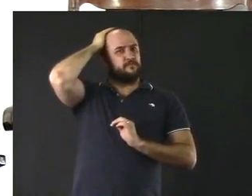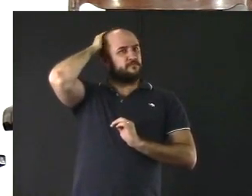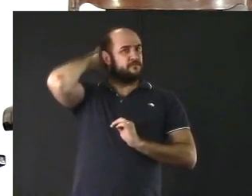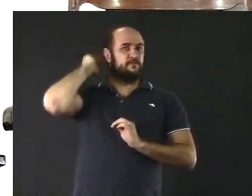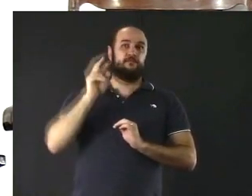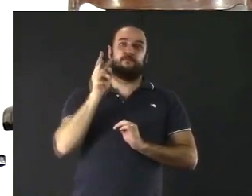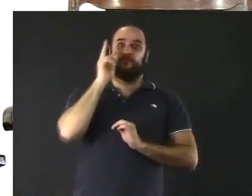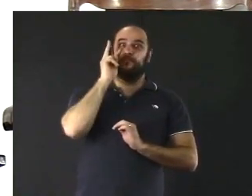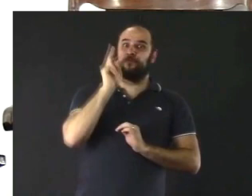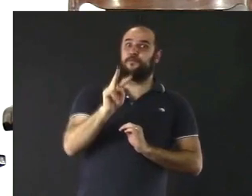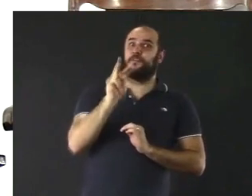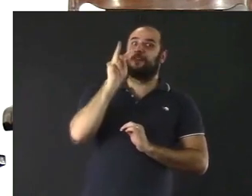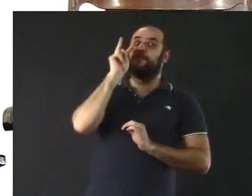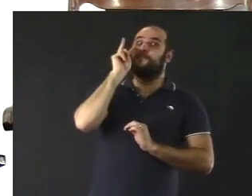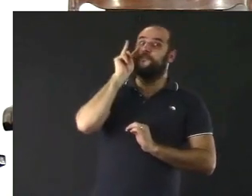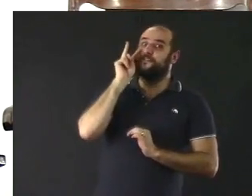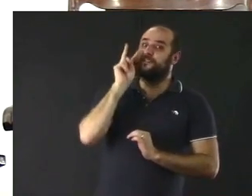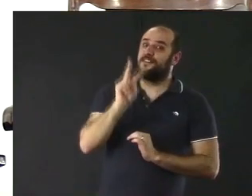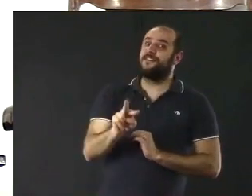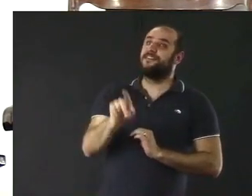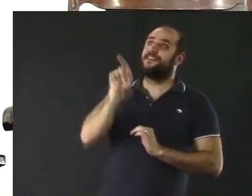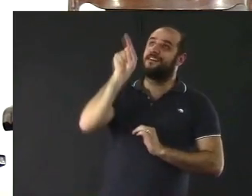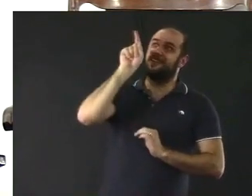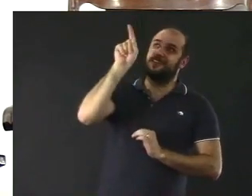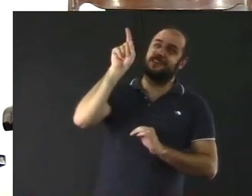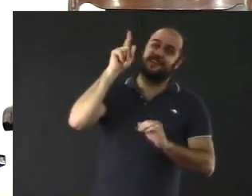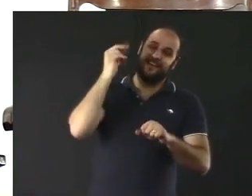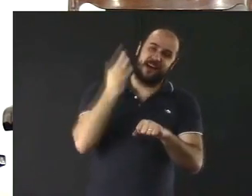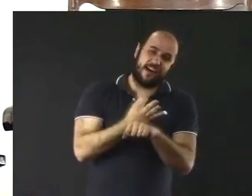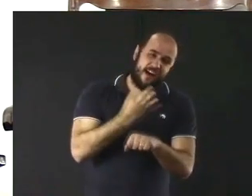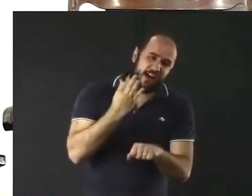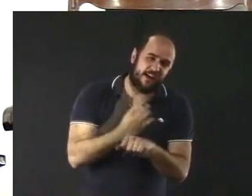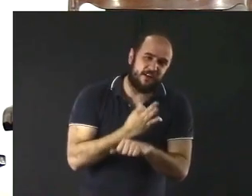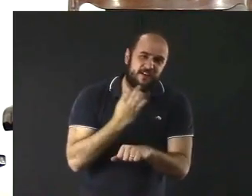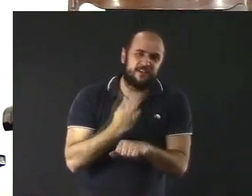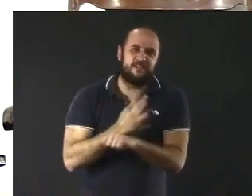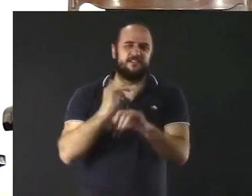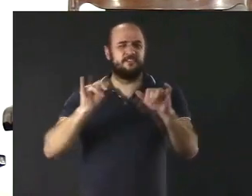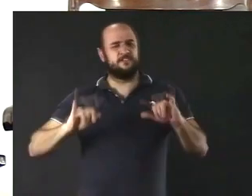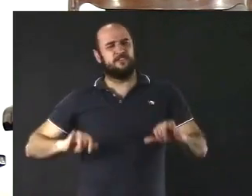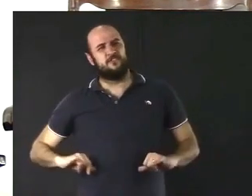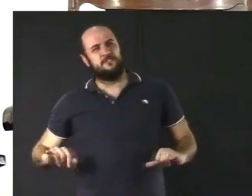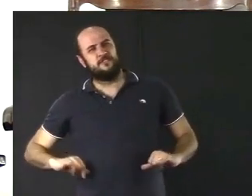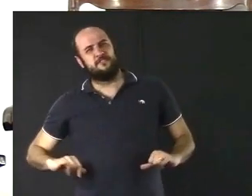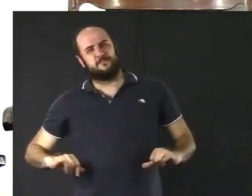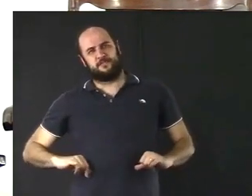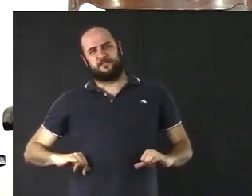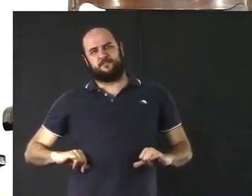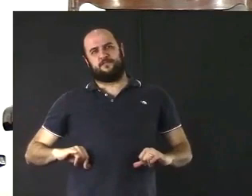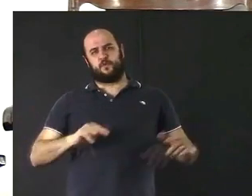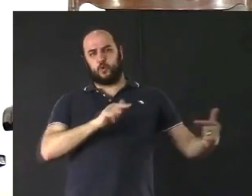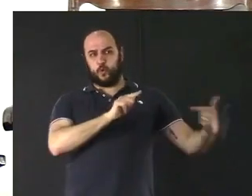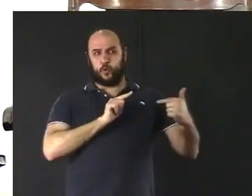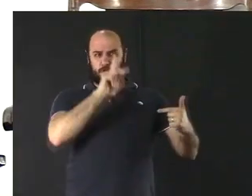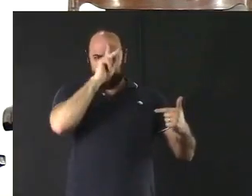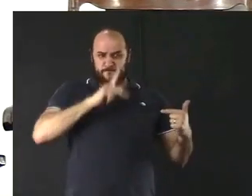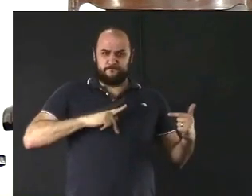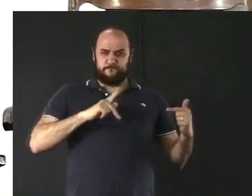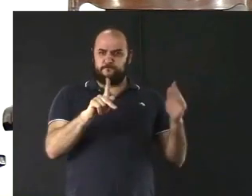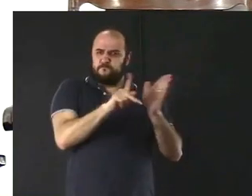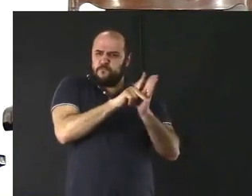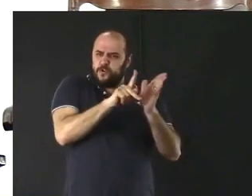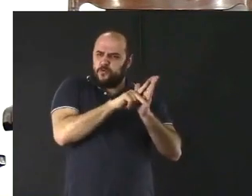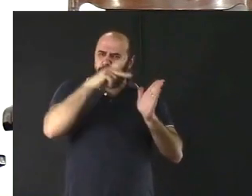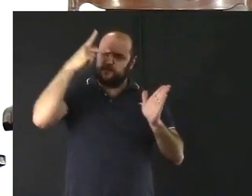Considere atentamente aquele que suportou tamanha oposição dos pecadores contra si mesmo, para que não